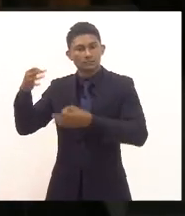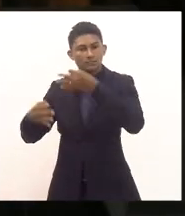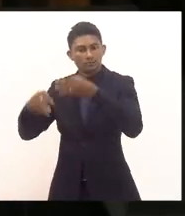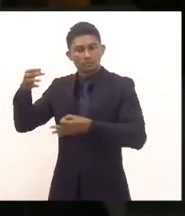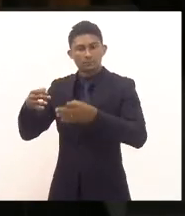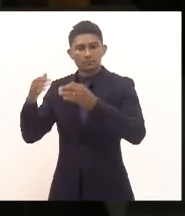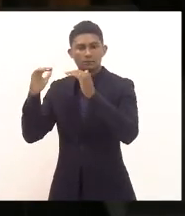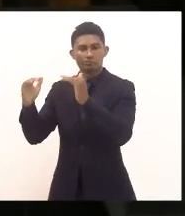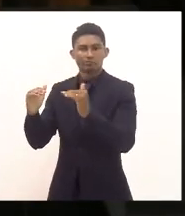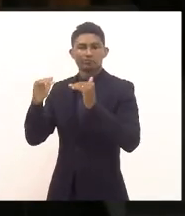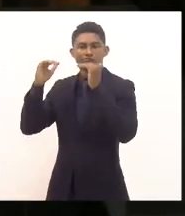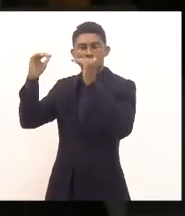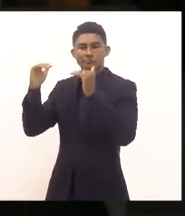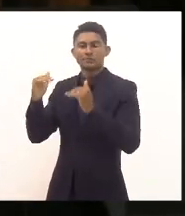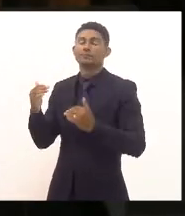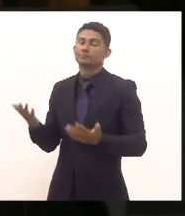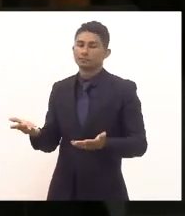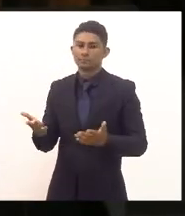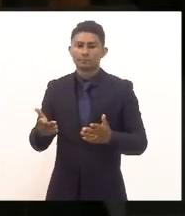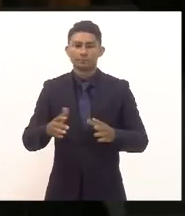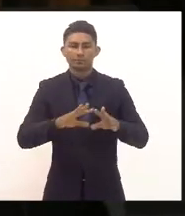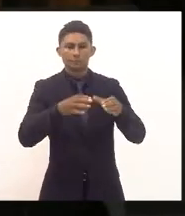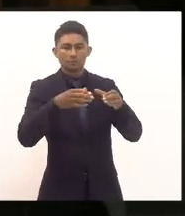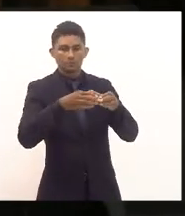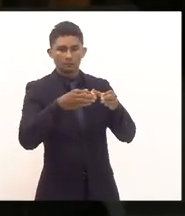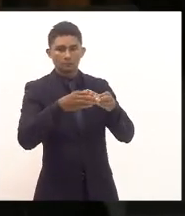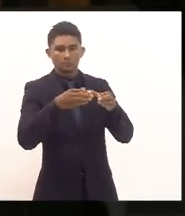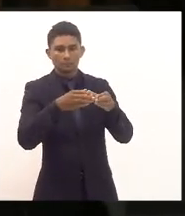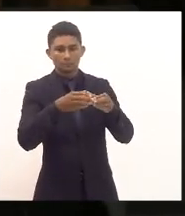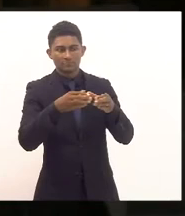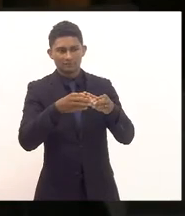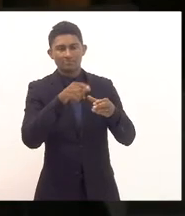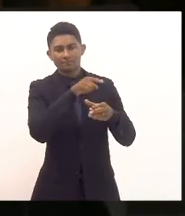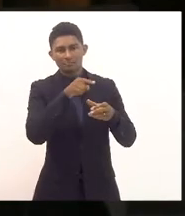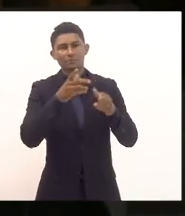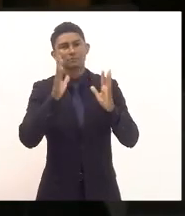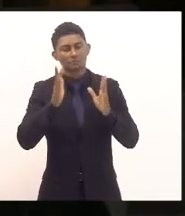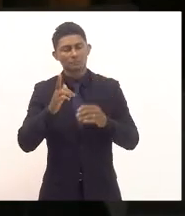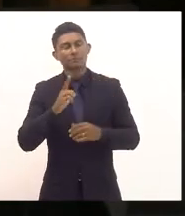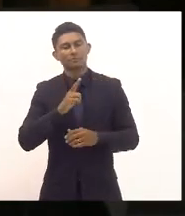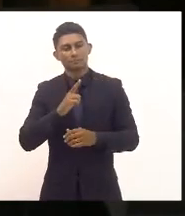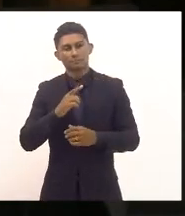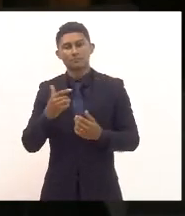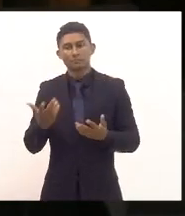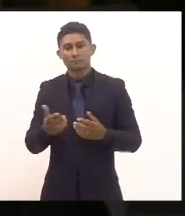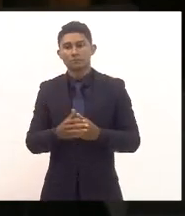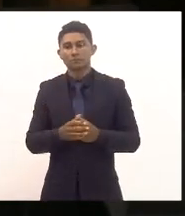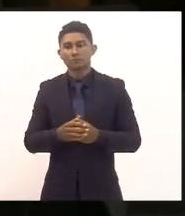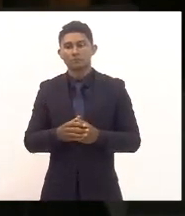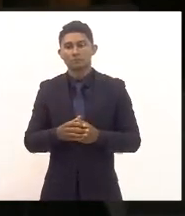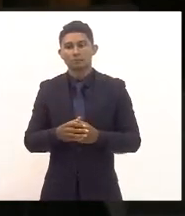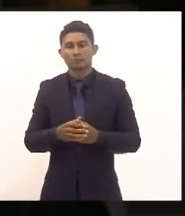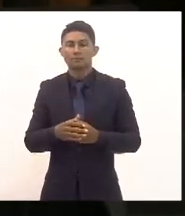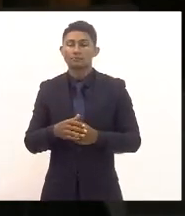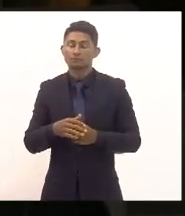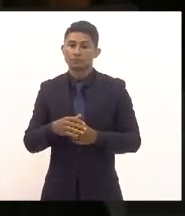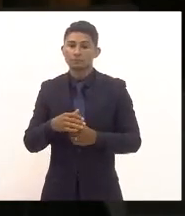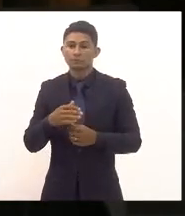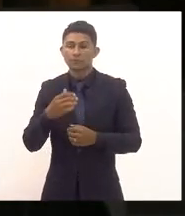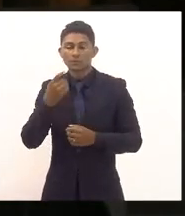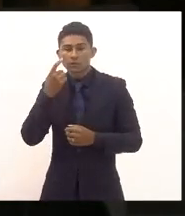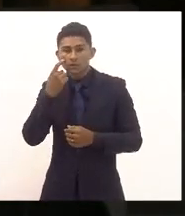é a questão levantada pela Procuradoria Geral da Fazenda Nacional então estamos só botando, consoante